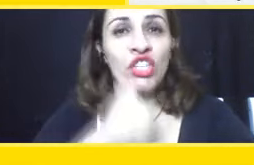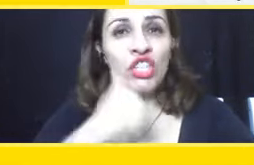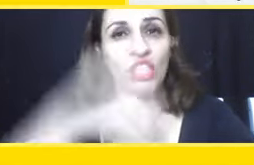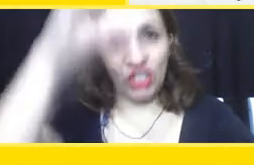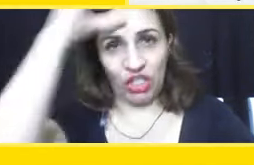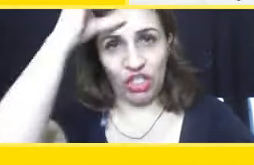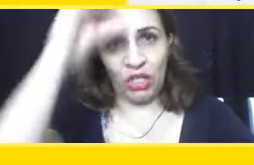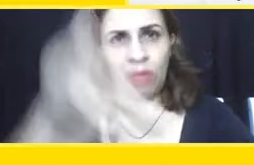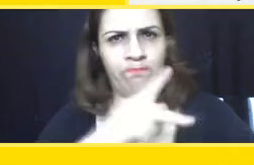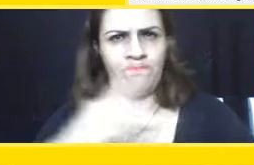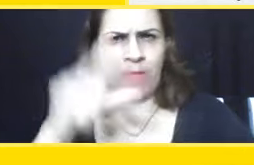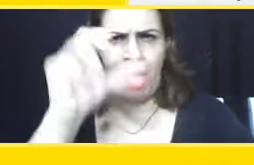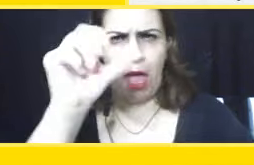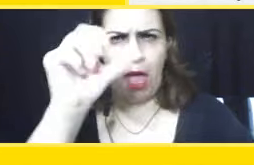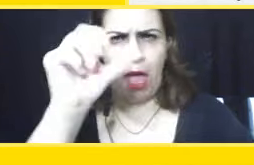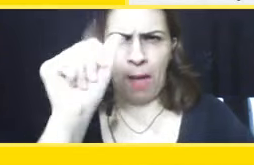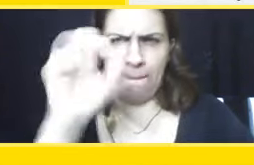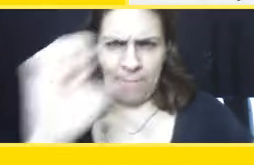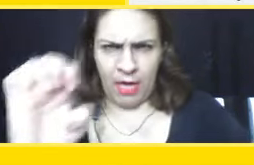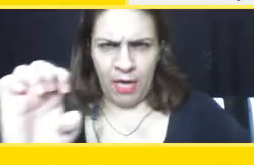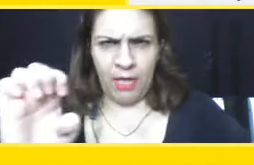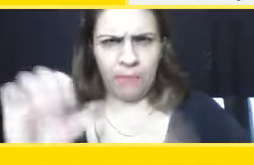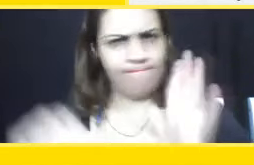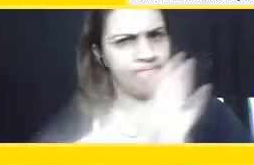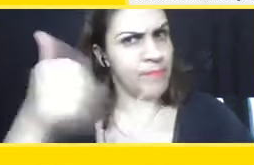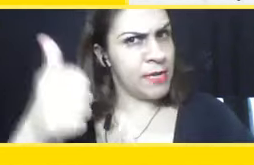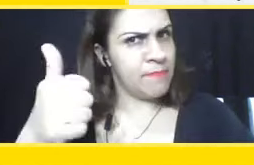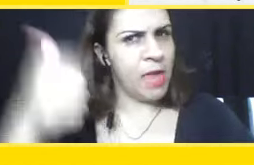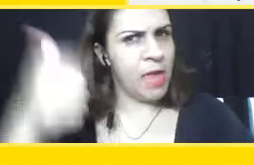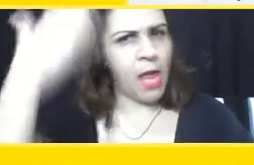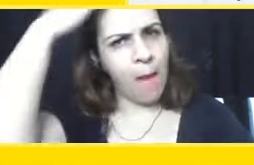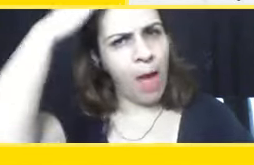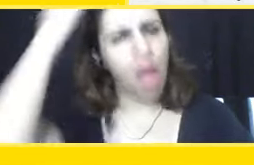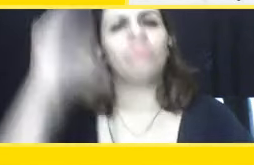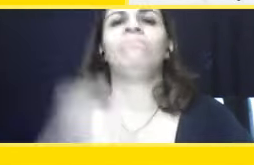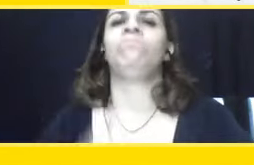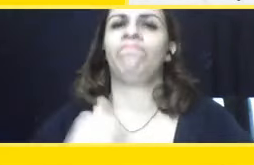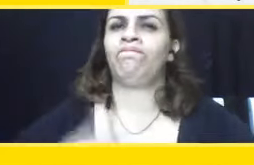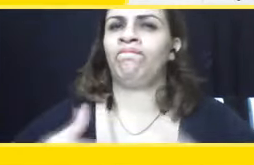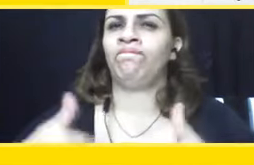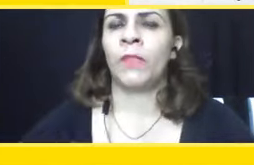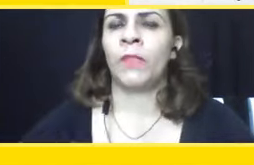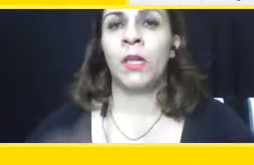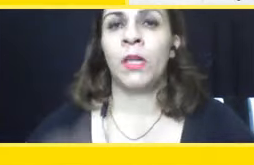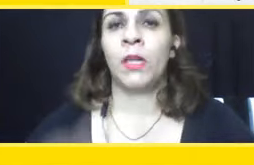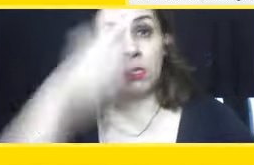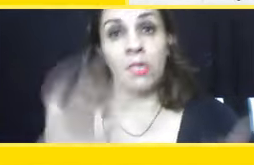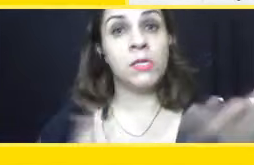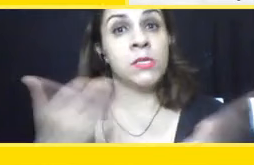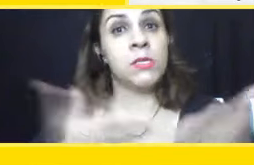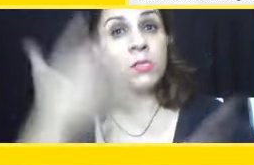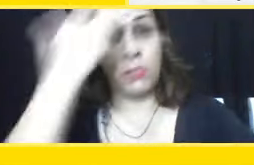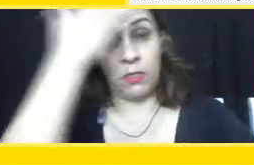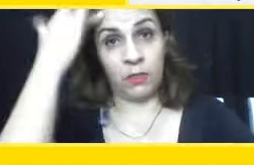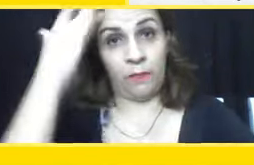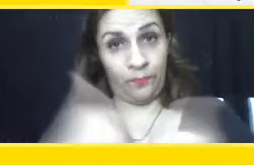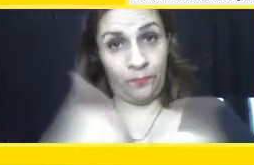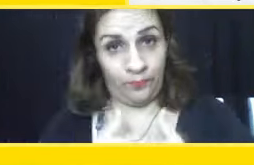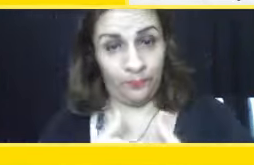presidente da APAE de Maringá, foi a primeira presidente da APAE de Maringá, quem estabeleceu o atendimento às pessoas com